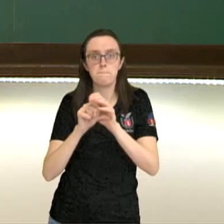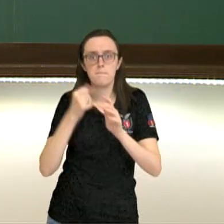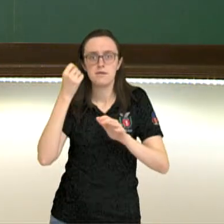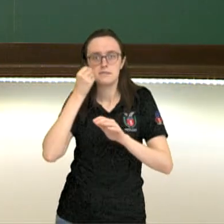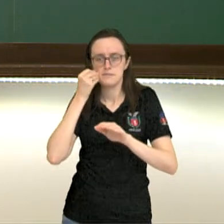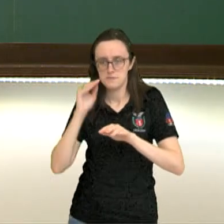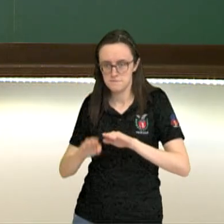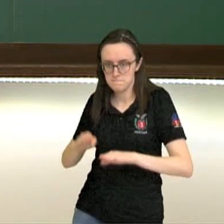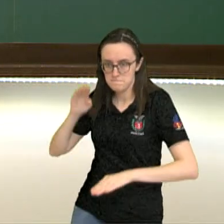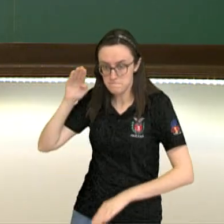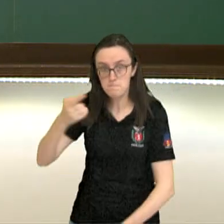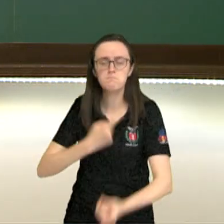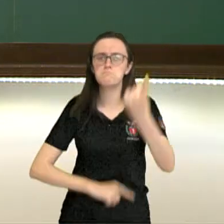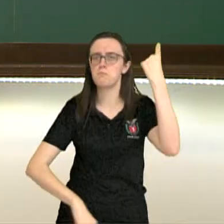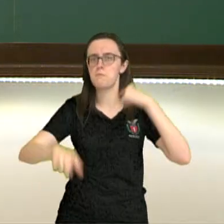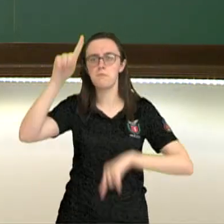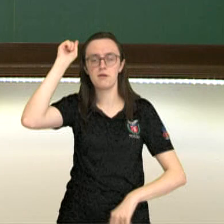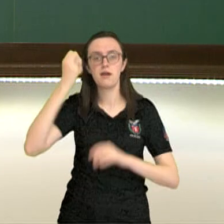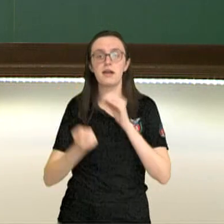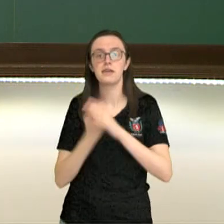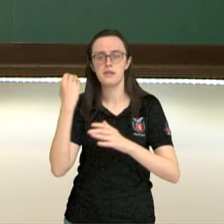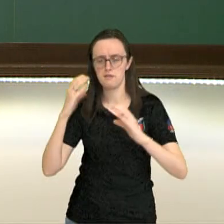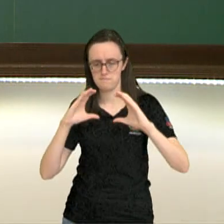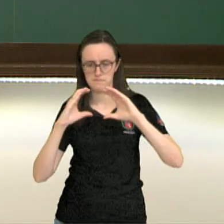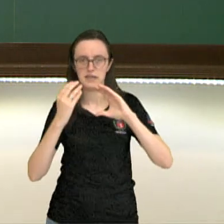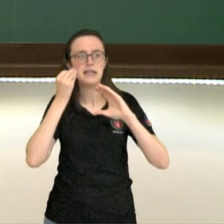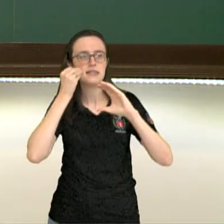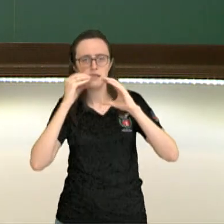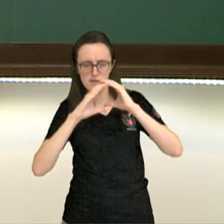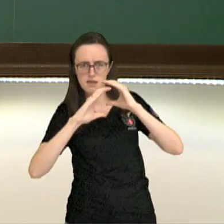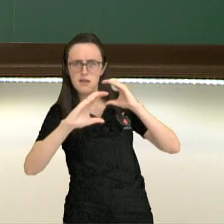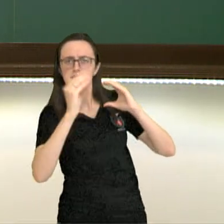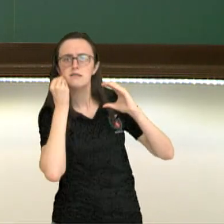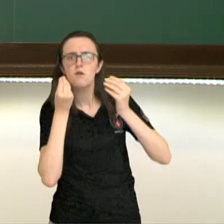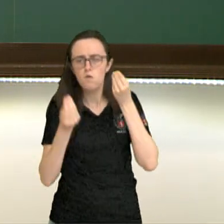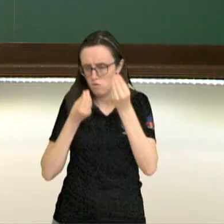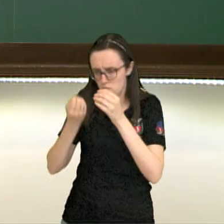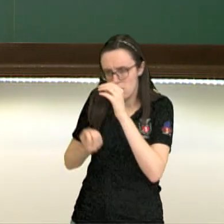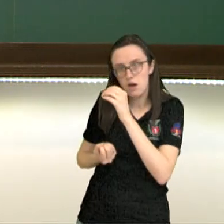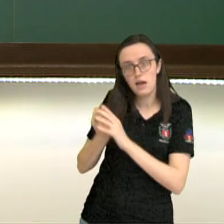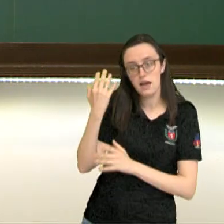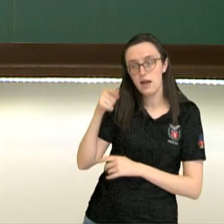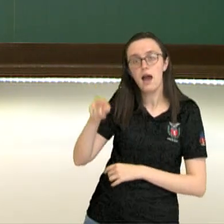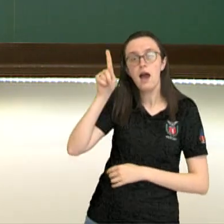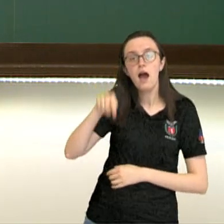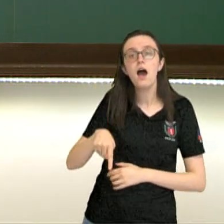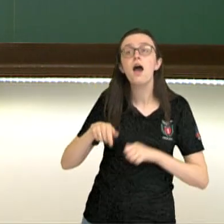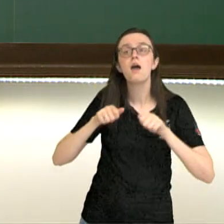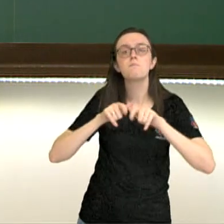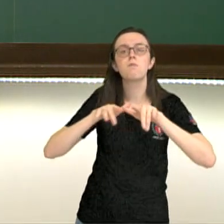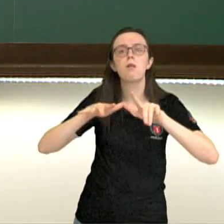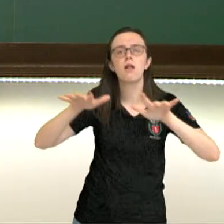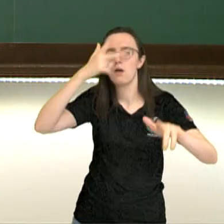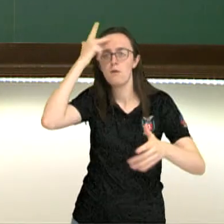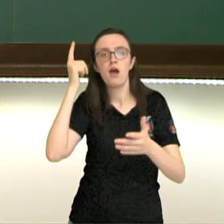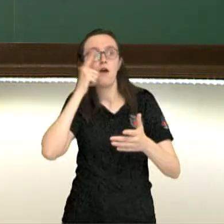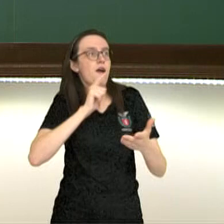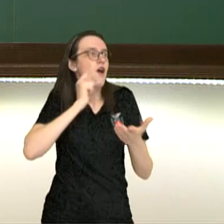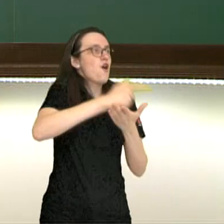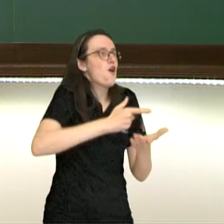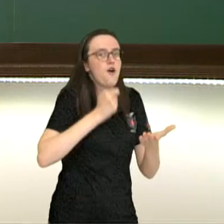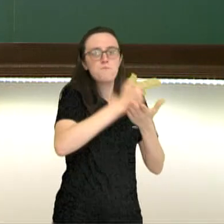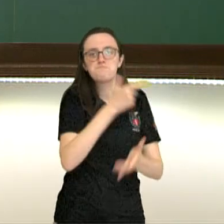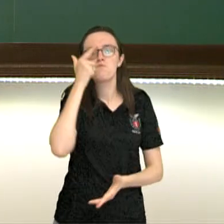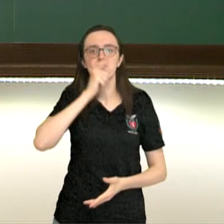frente e cria a câmera. Ele aperfeiçoou uma câmera que chega às casas populares, às